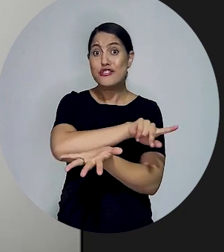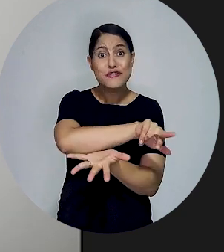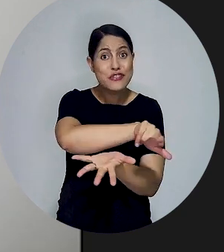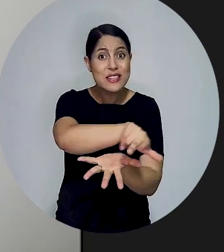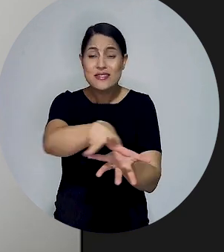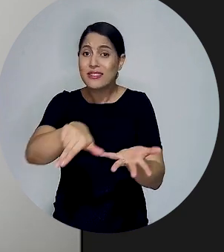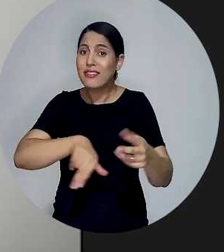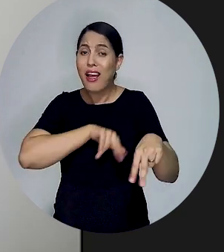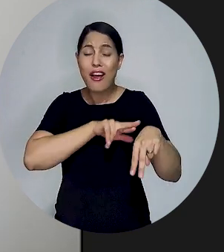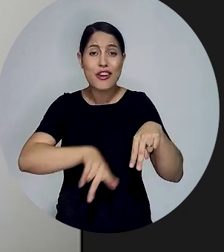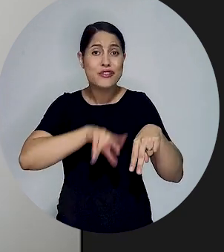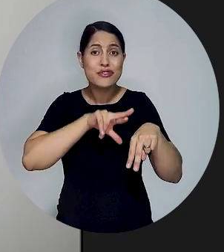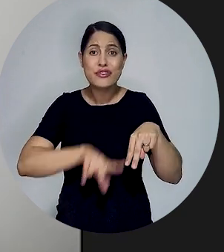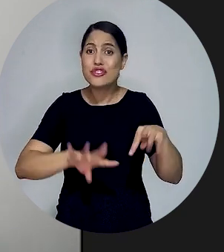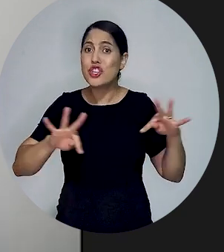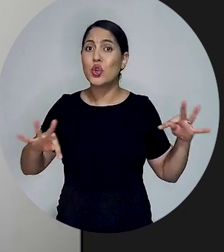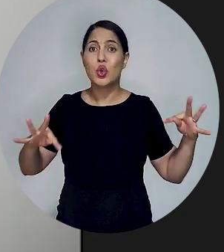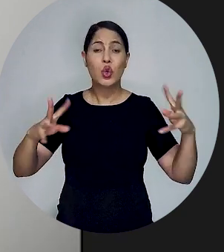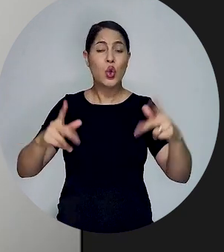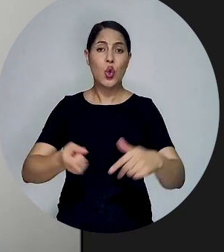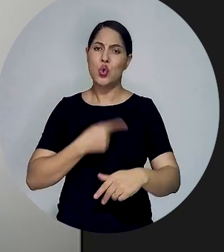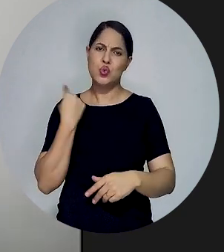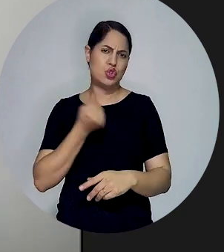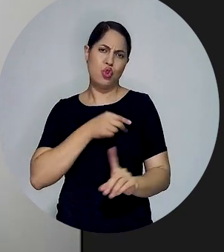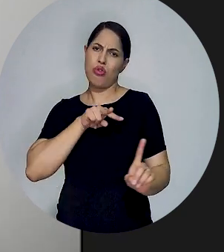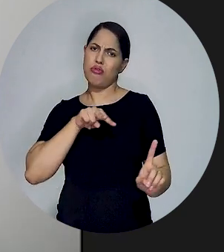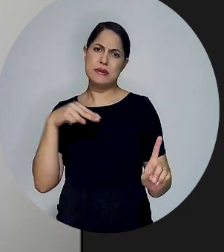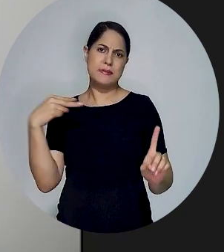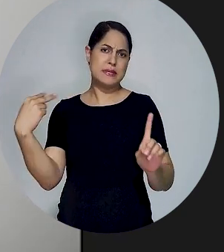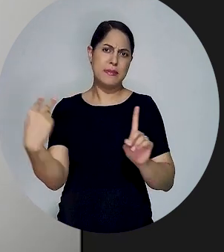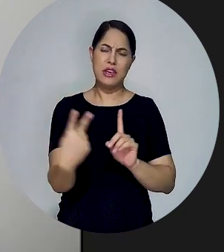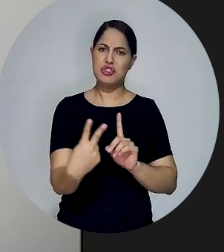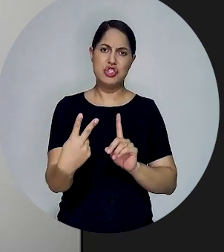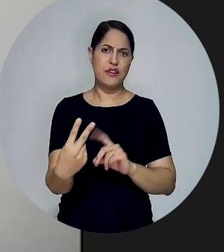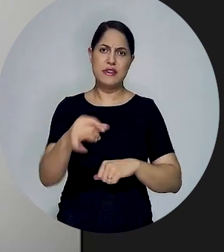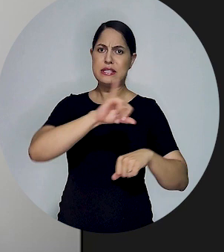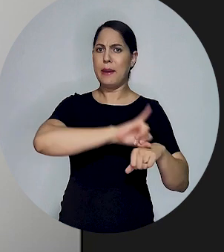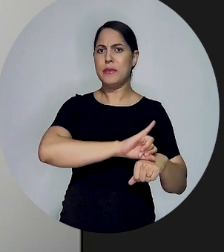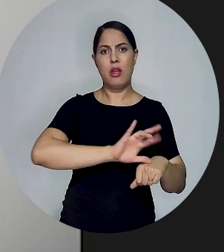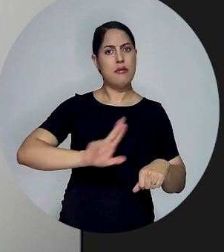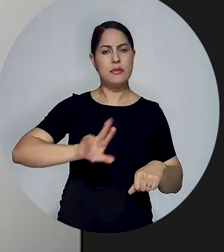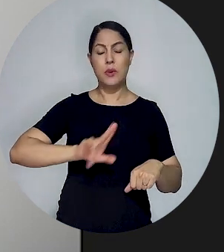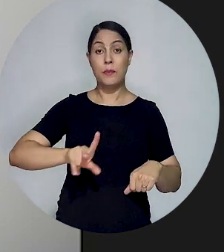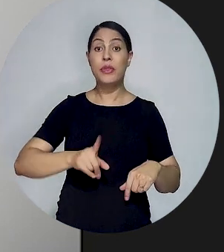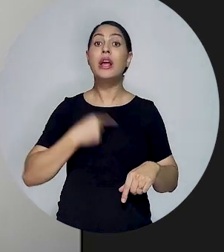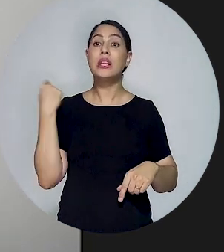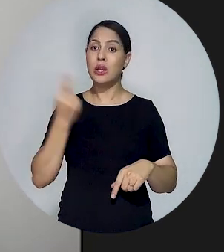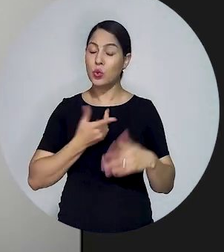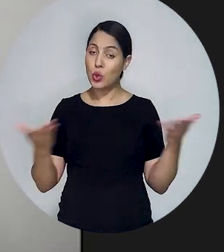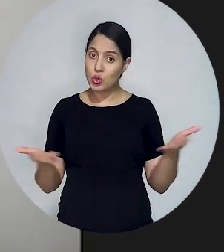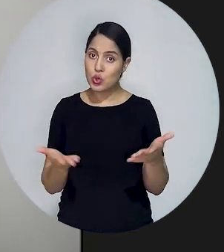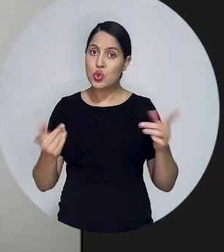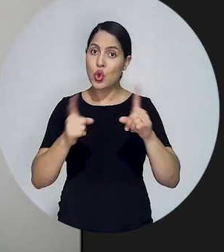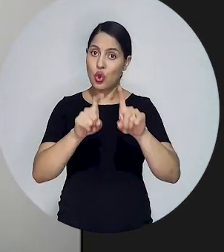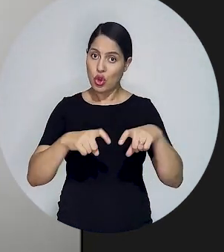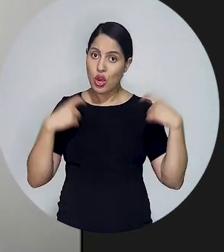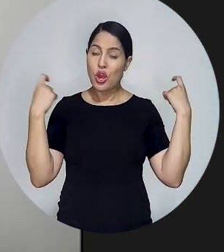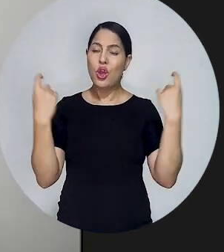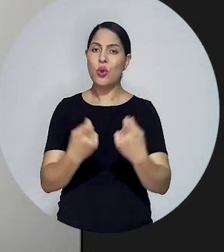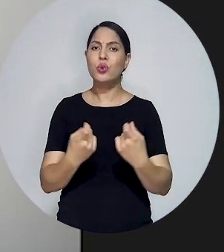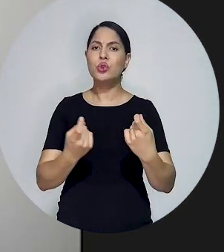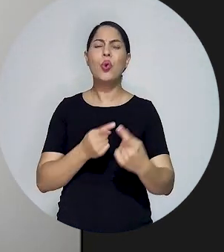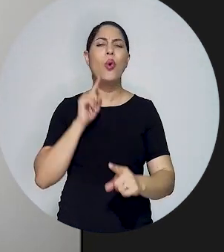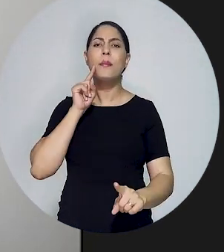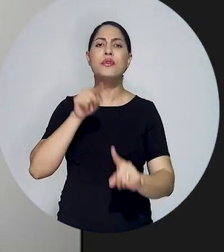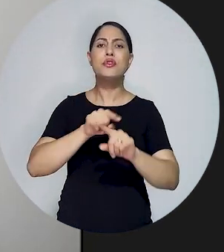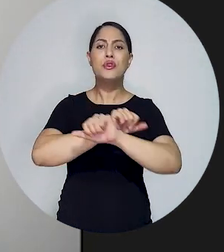seu todo. A gente não pode pensar que ela deve ser vista somente a partir de uma perspectiva dos grandes centros. Então, nós fizemos essa